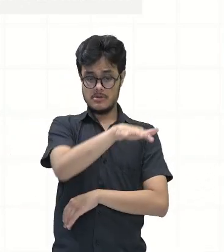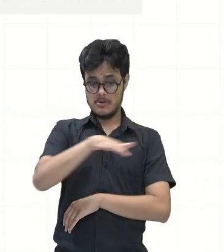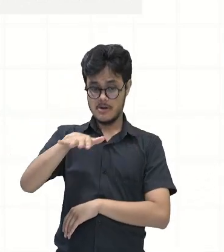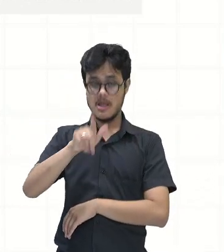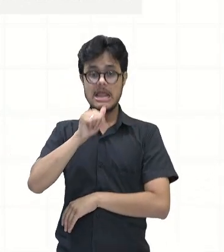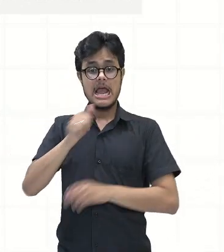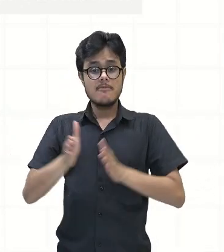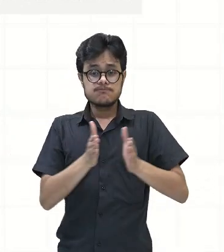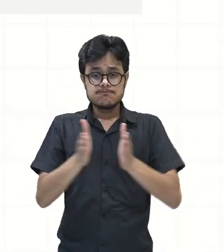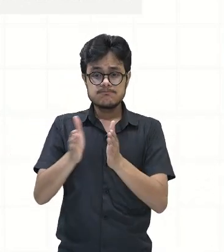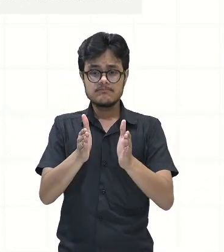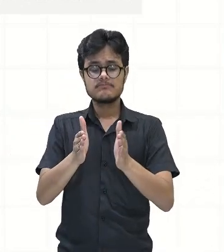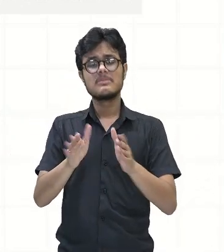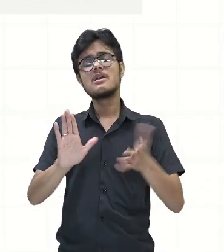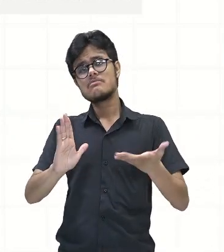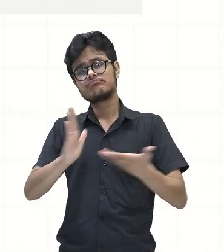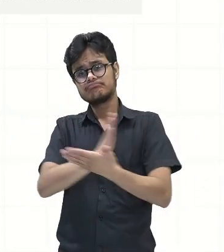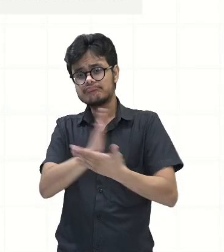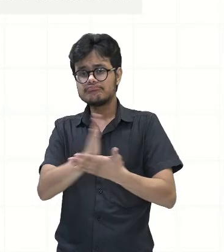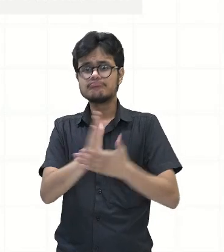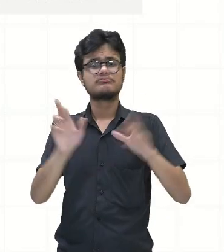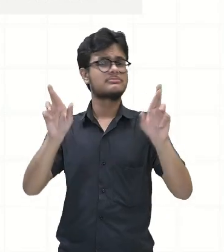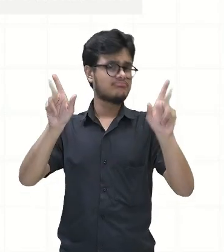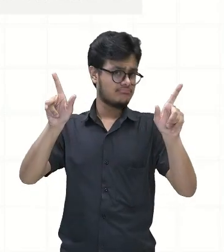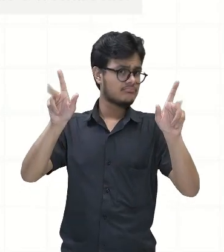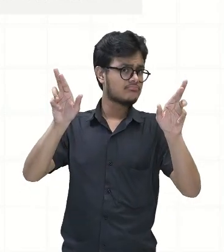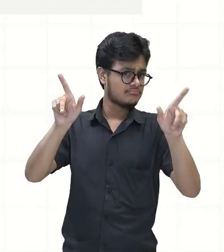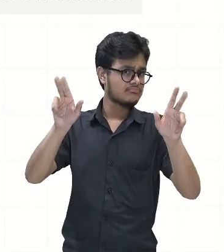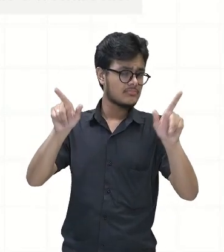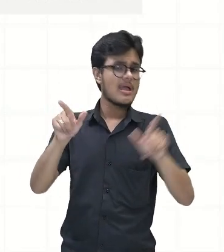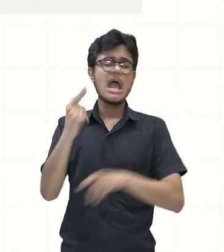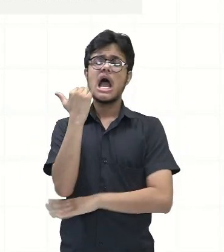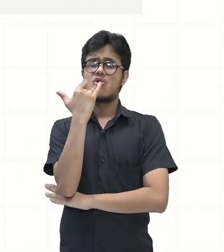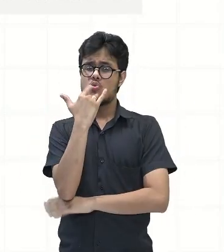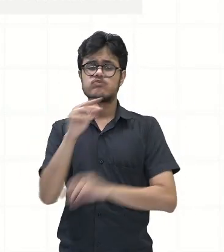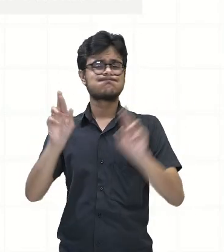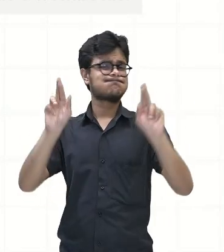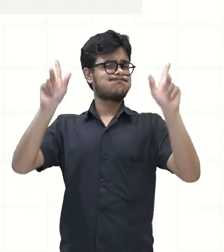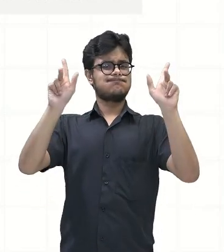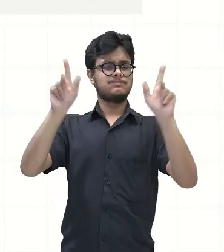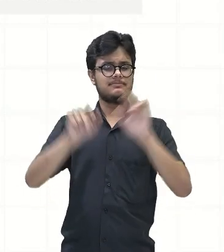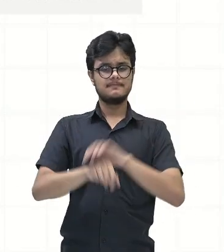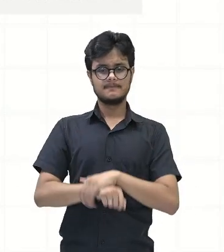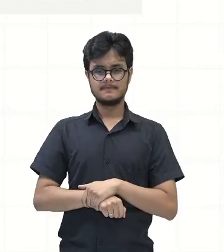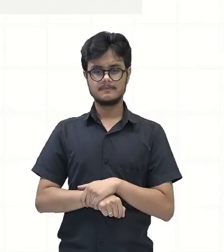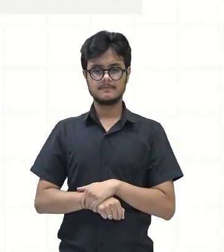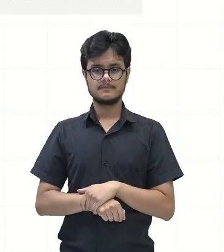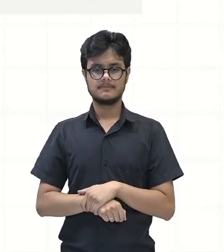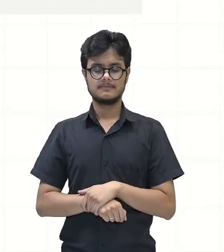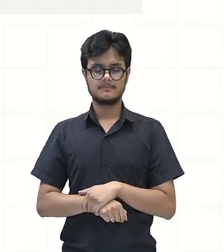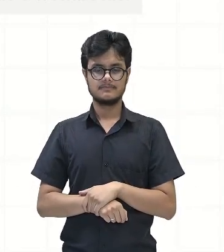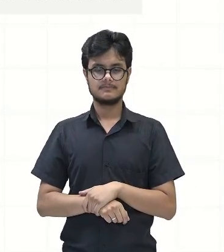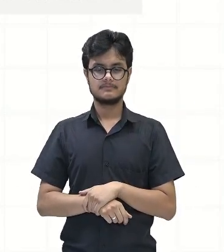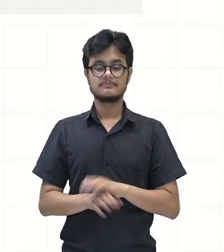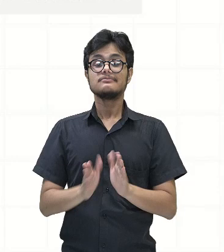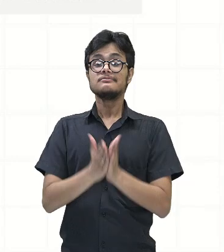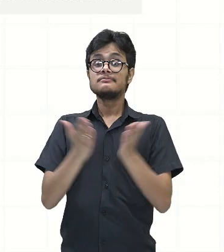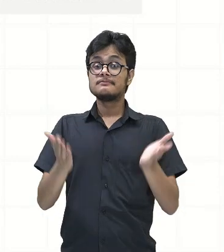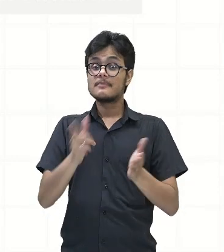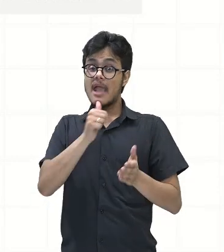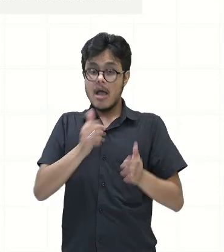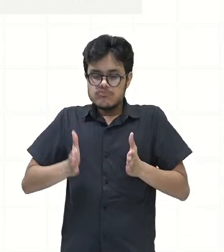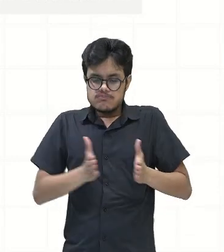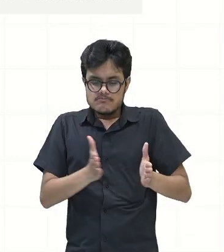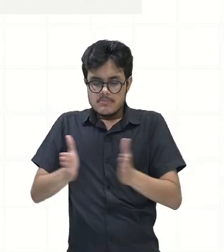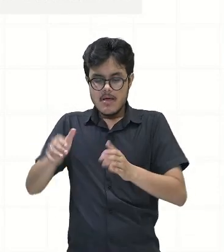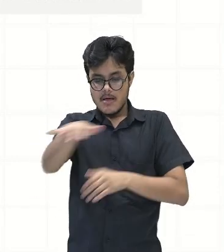ter rios que se diferenciam aí de acordo com a coloração das suas águas. E aí, além da bacia